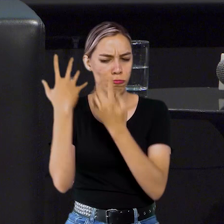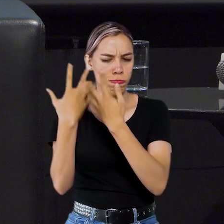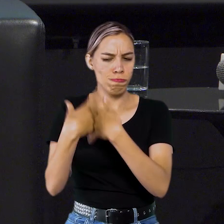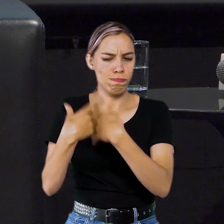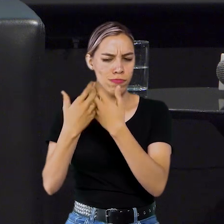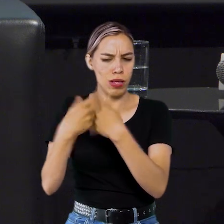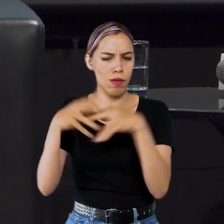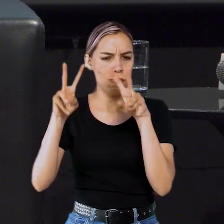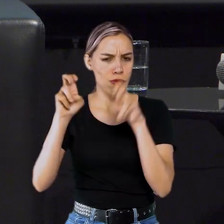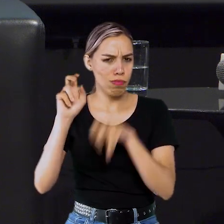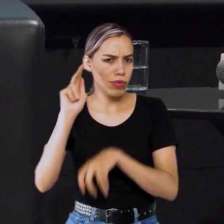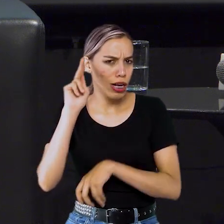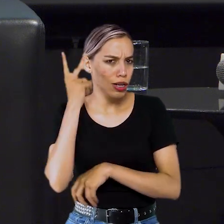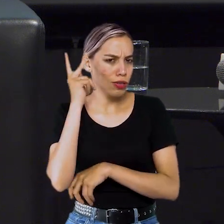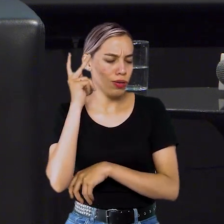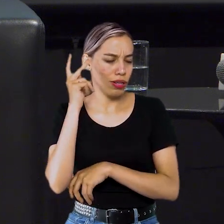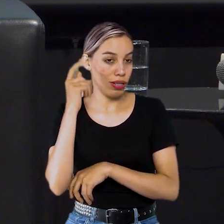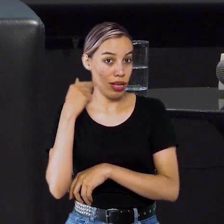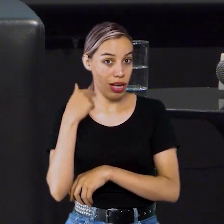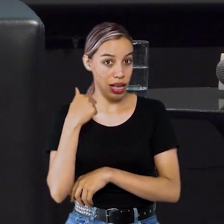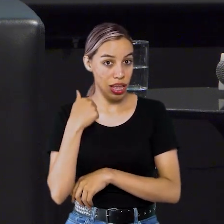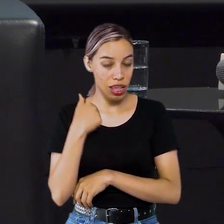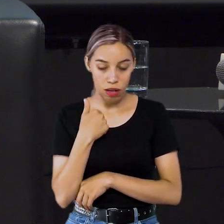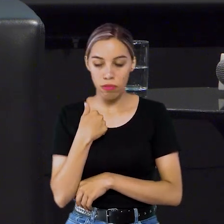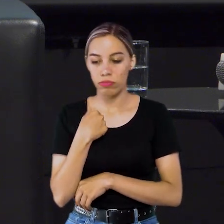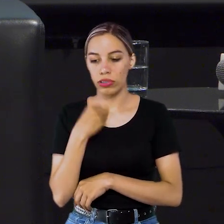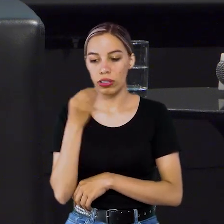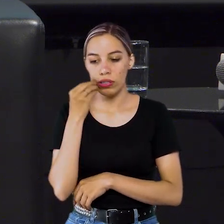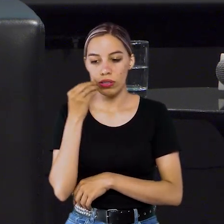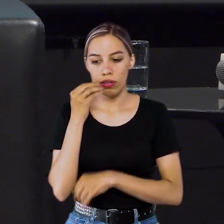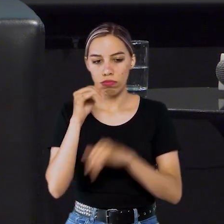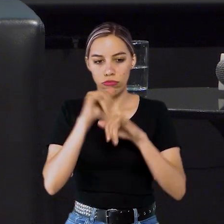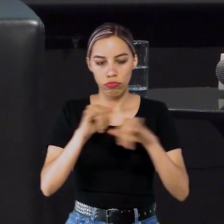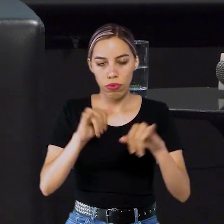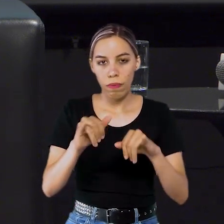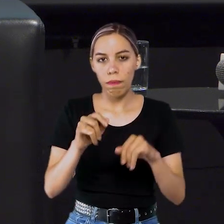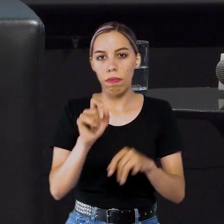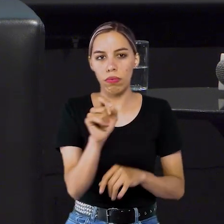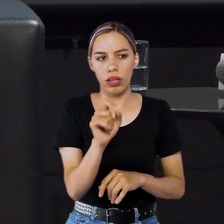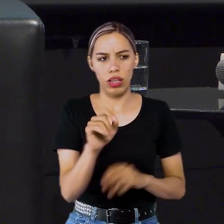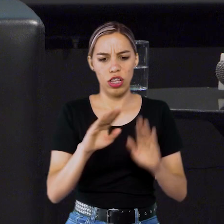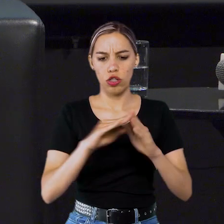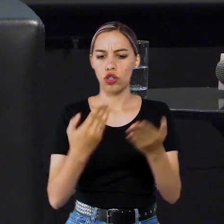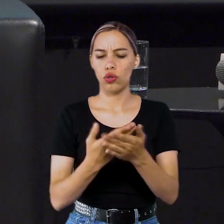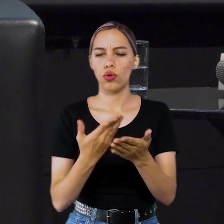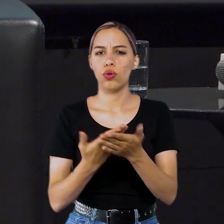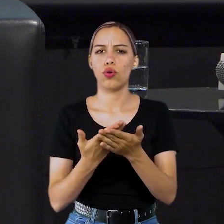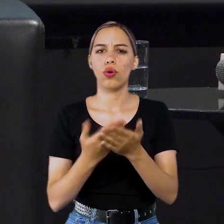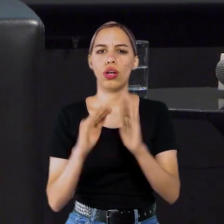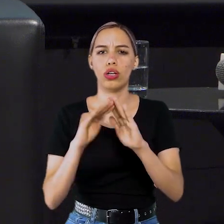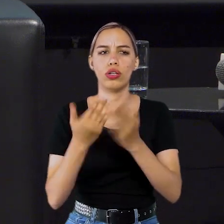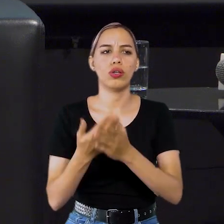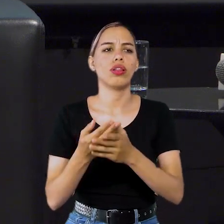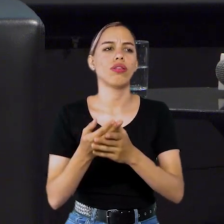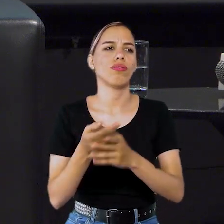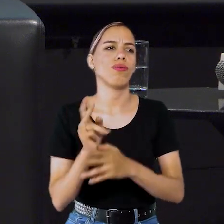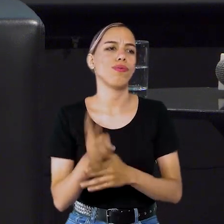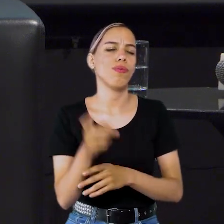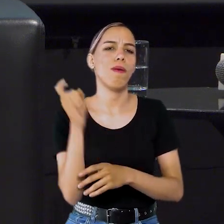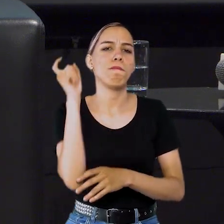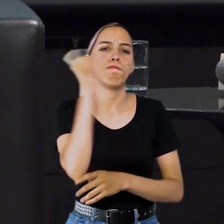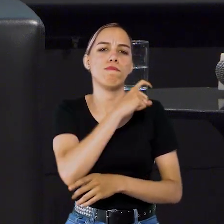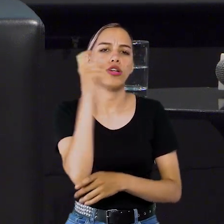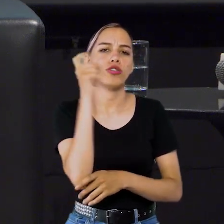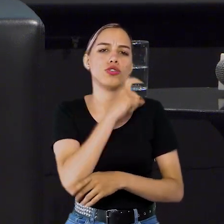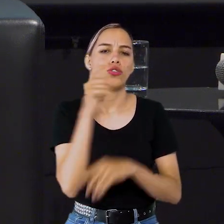tenho insistido em falar por onde eu passo que as escolas estão mentindo para as crianças. E insistem em continuar